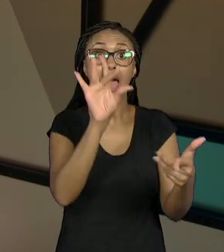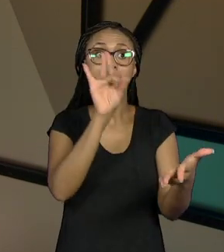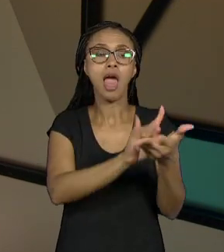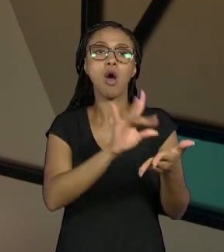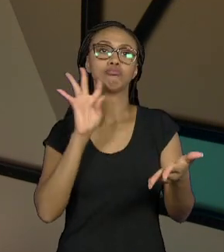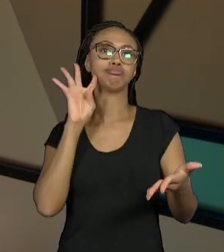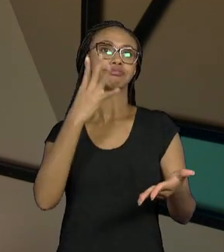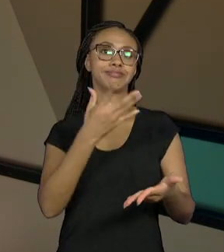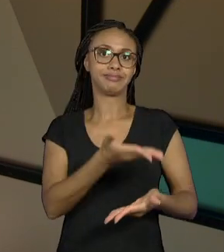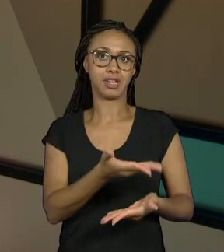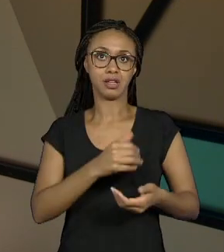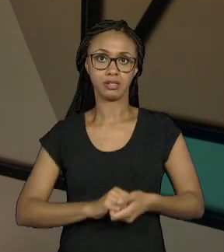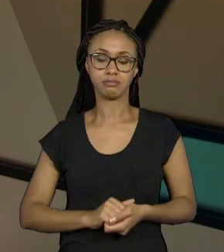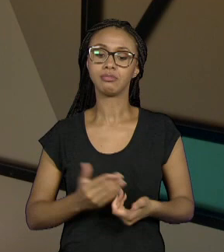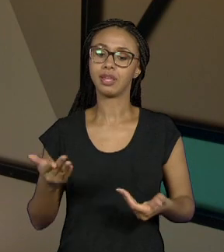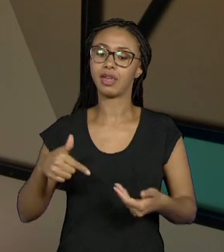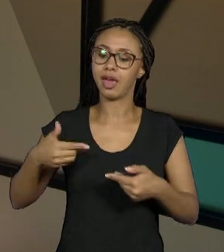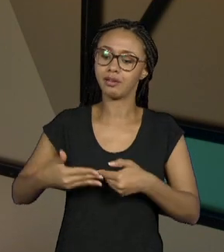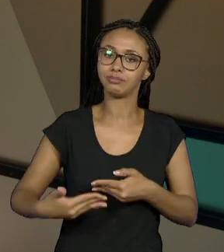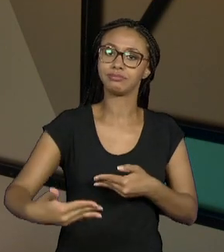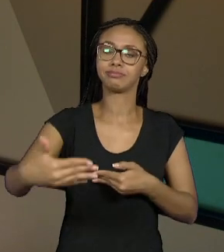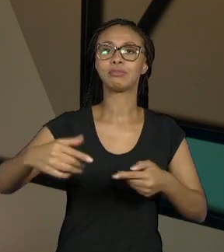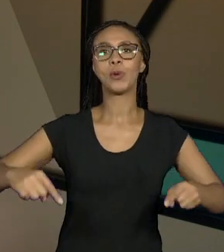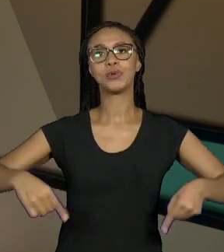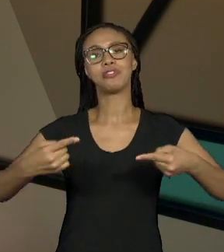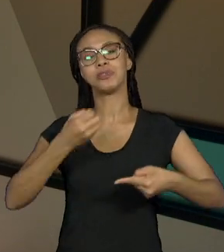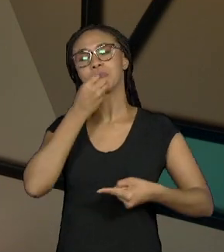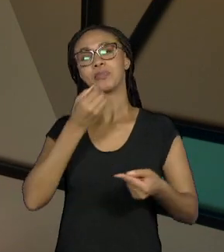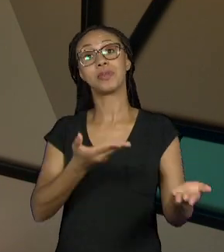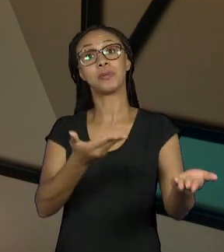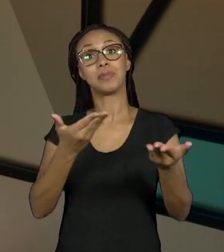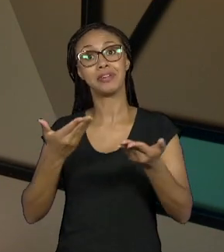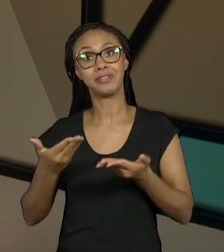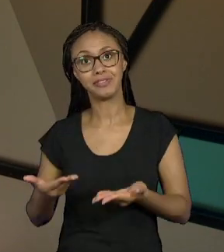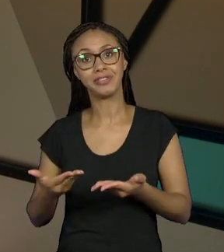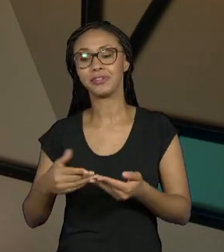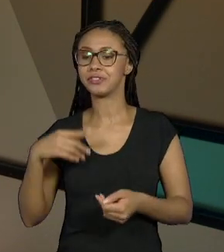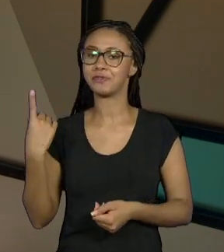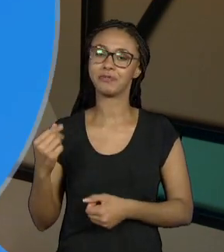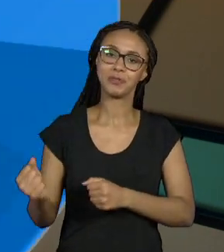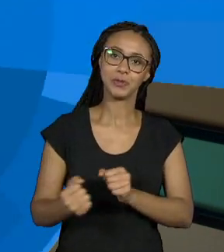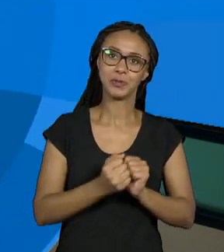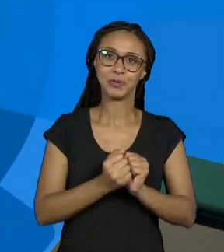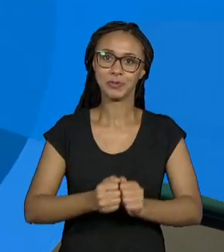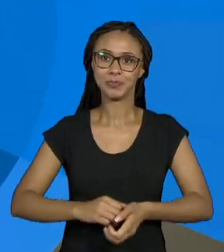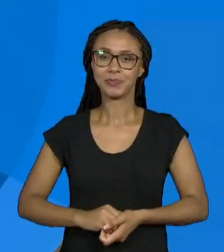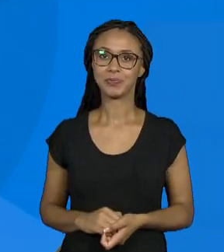o nosso desafio durante essa jornada. Sejam bem-vindos e vamos juntos.